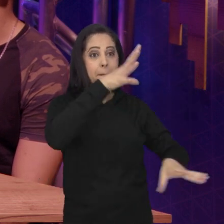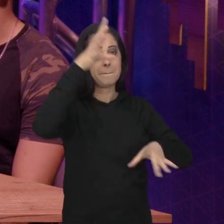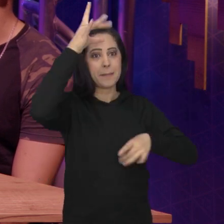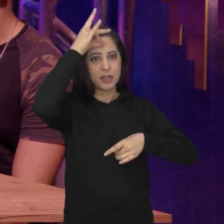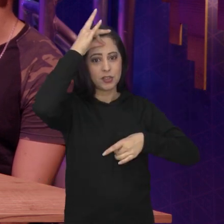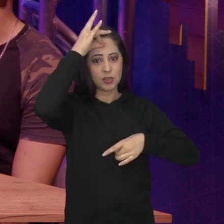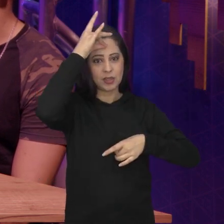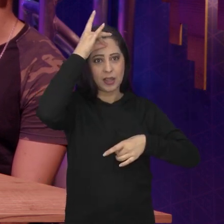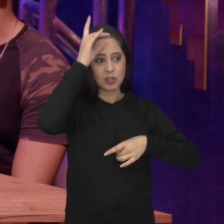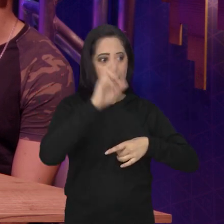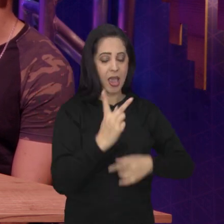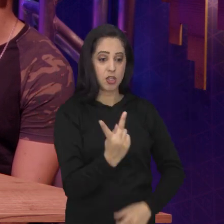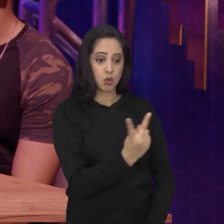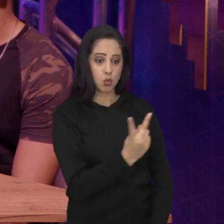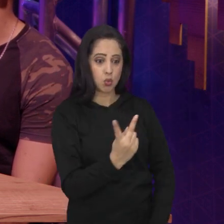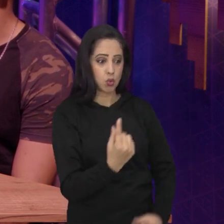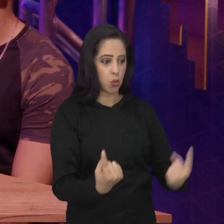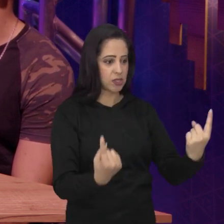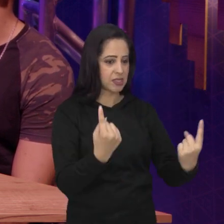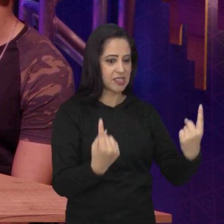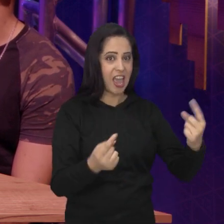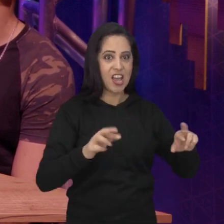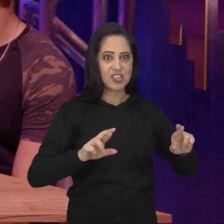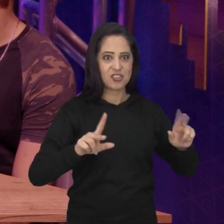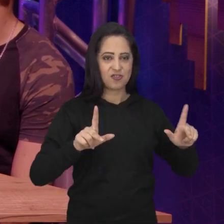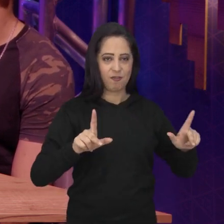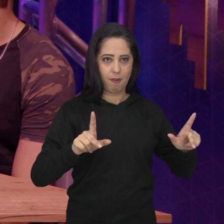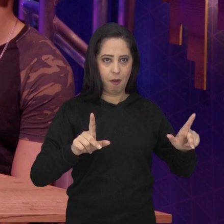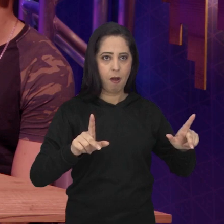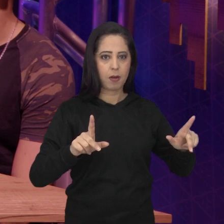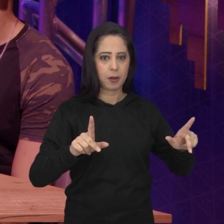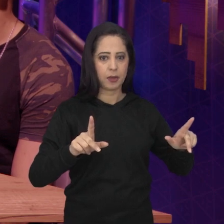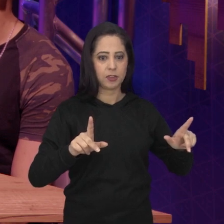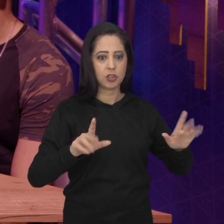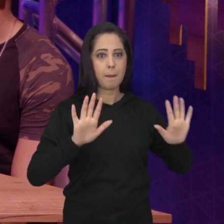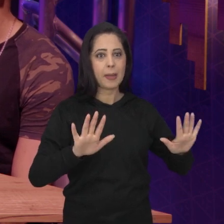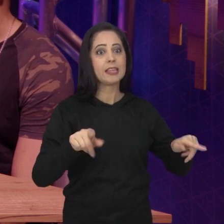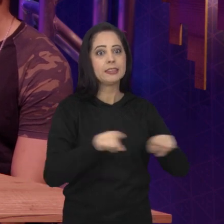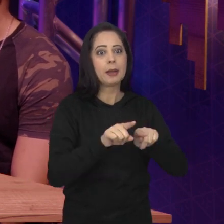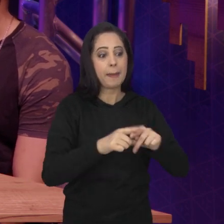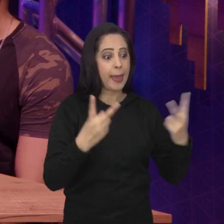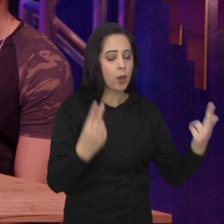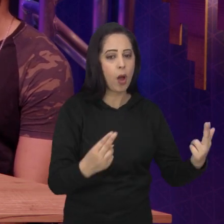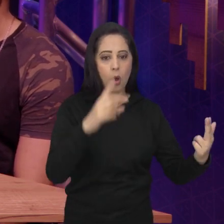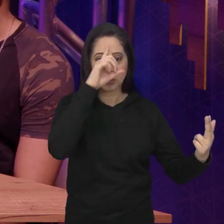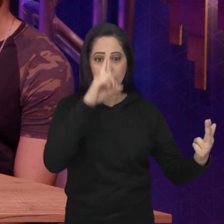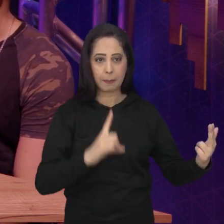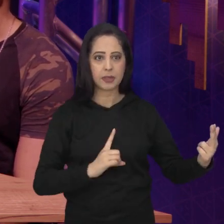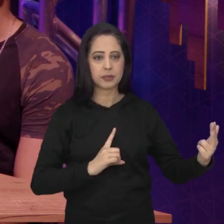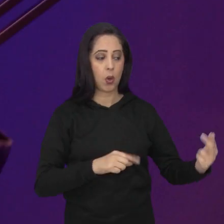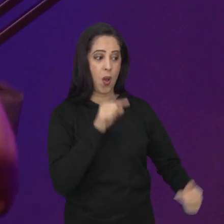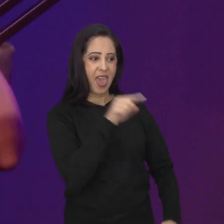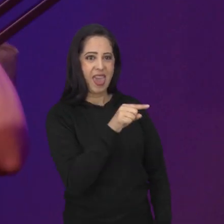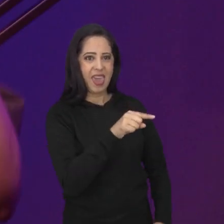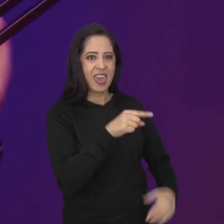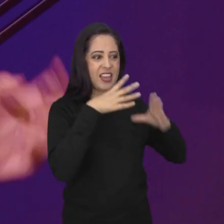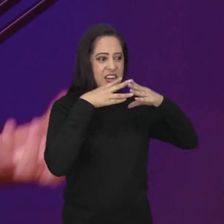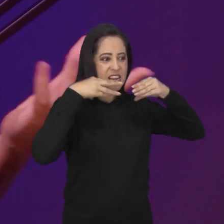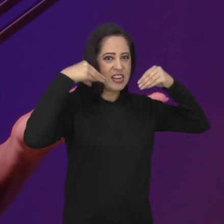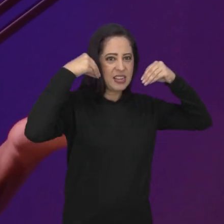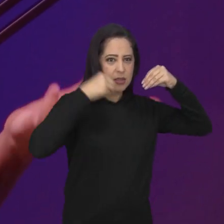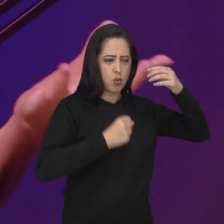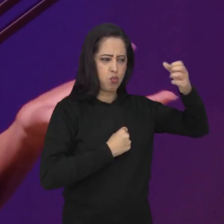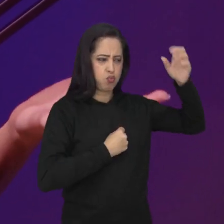assim, como eles vêm de realidades completamente diferentes, e mesmo assim, eles têm a depressão. Então, por exemplo, a gente